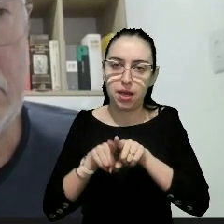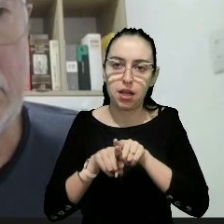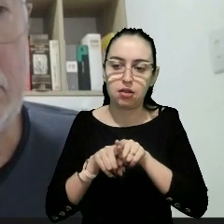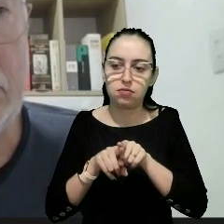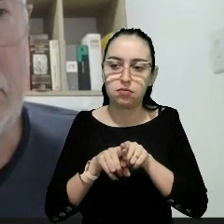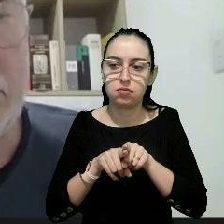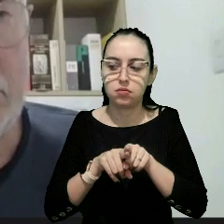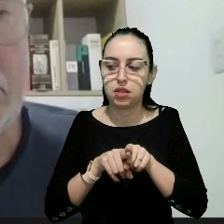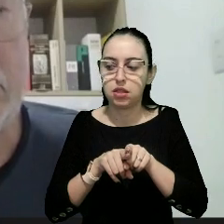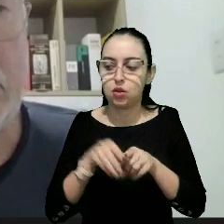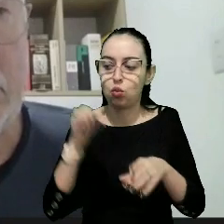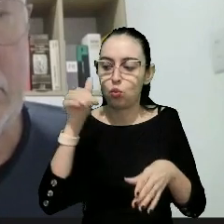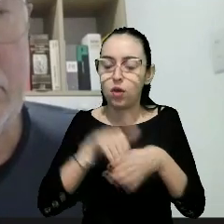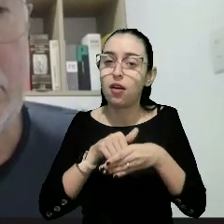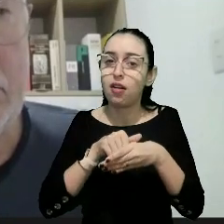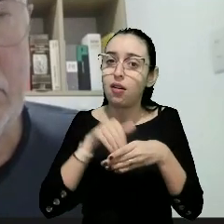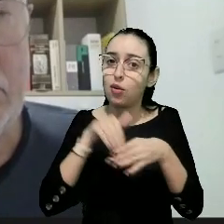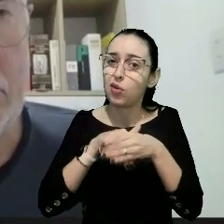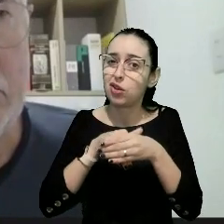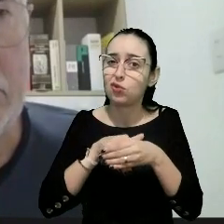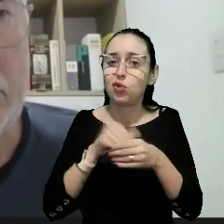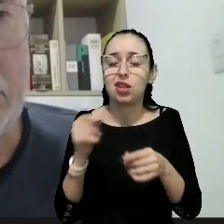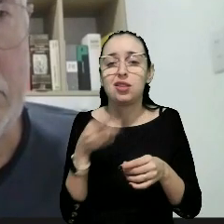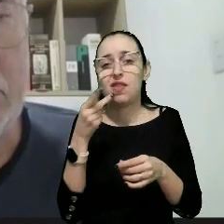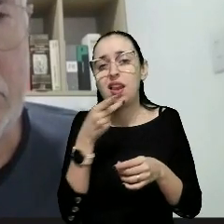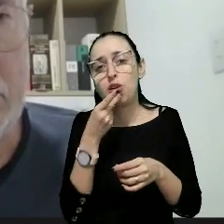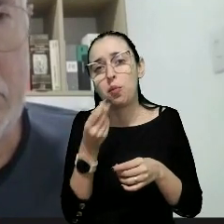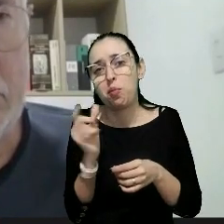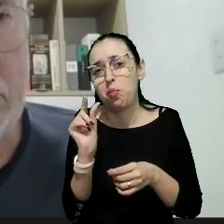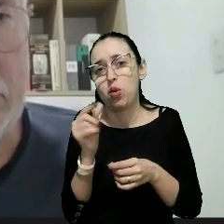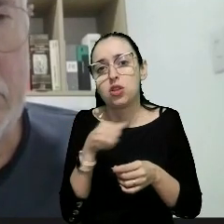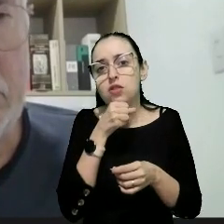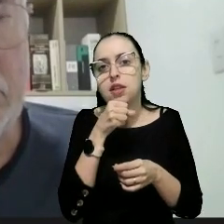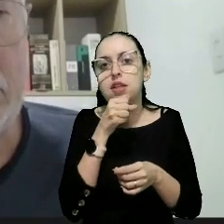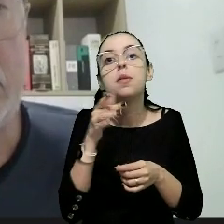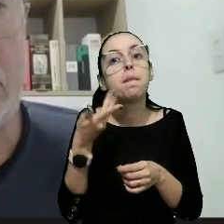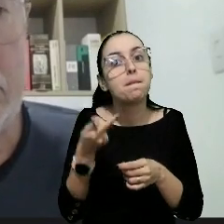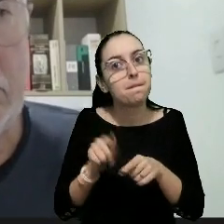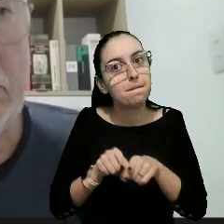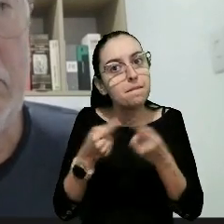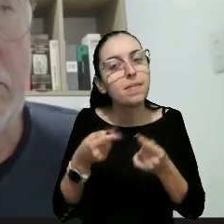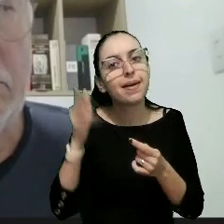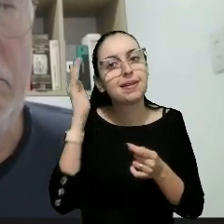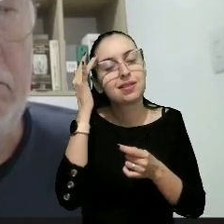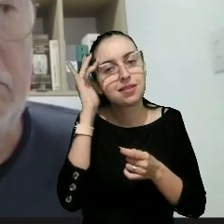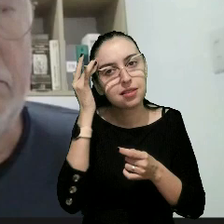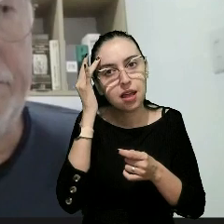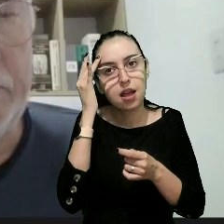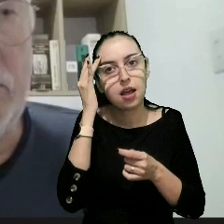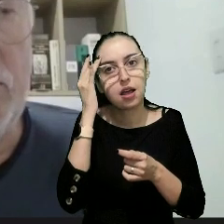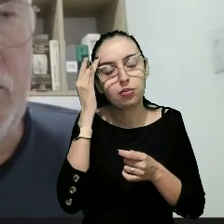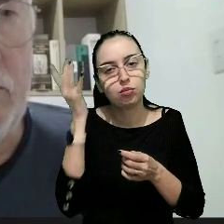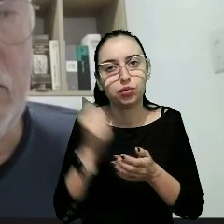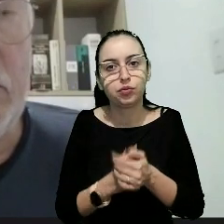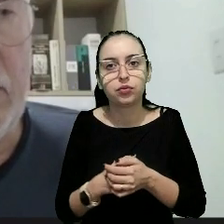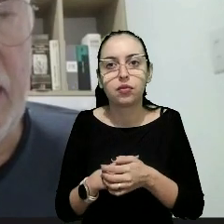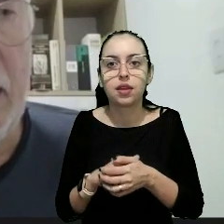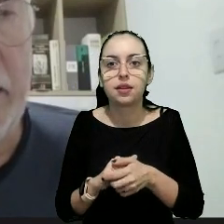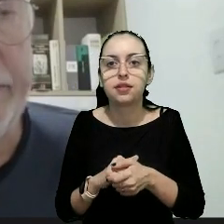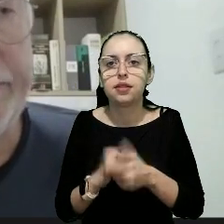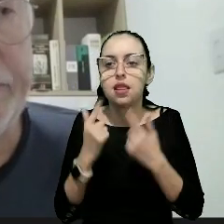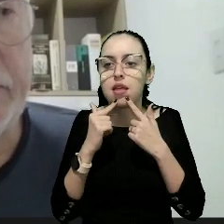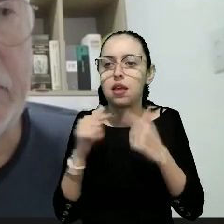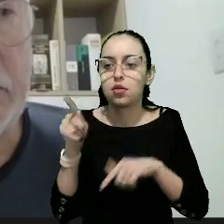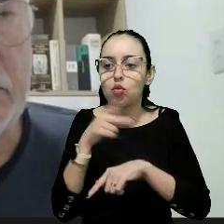Os políticos também, apesar de nas eleições terem falado pouquíssimo de velho, mas eles sabem que os velhos